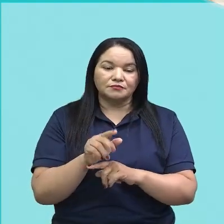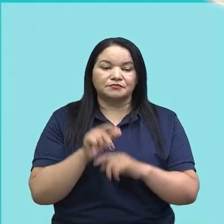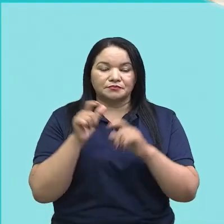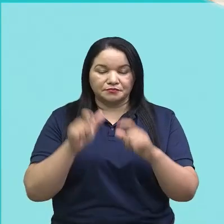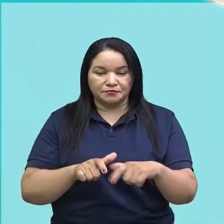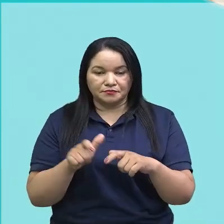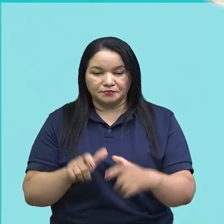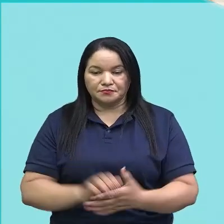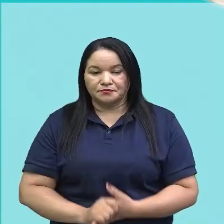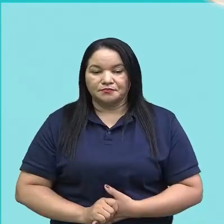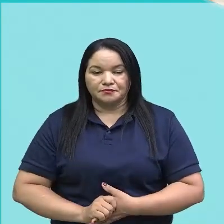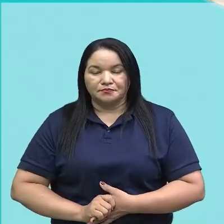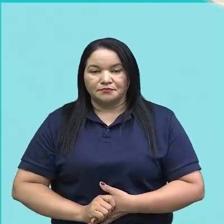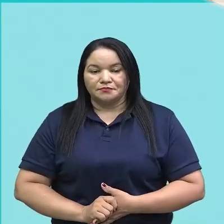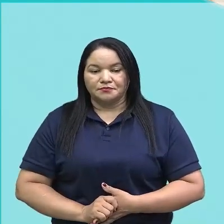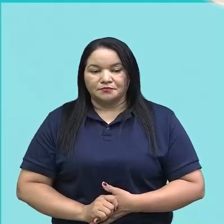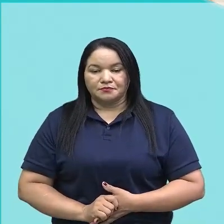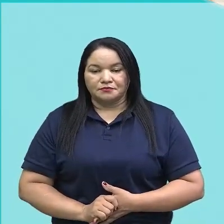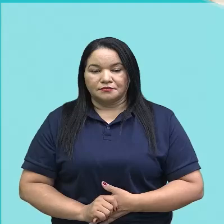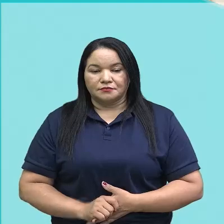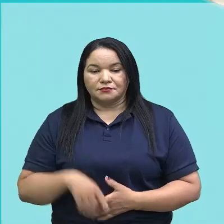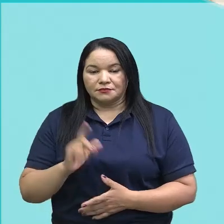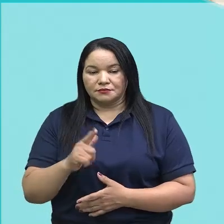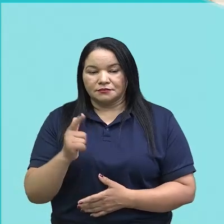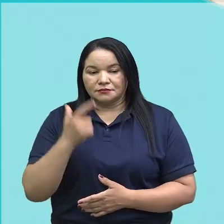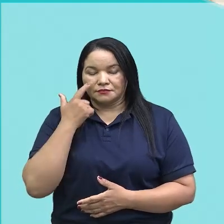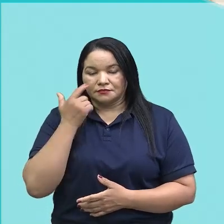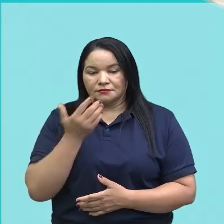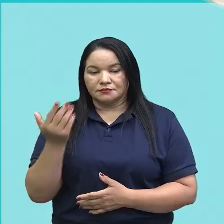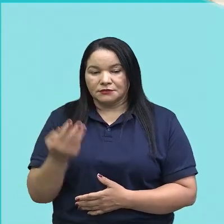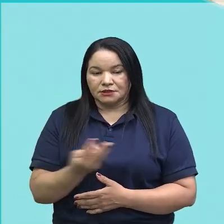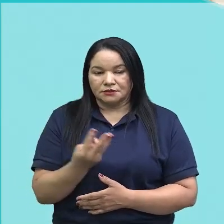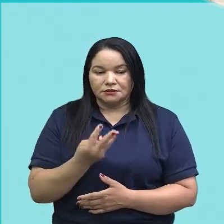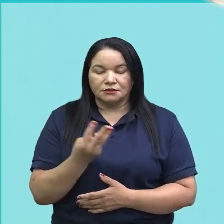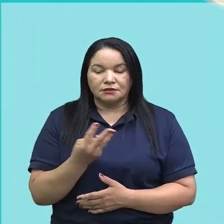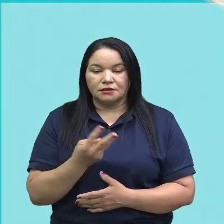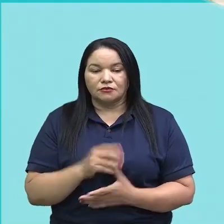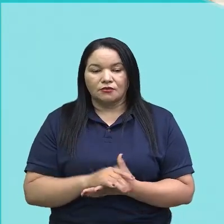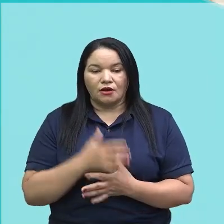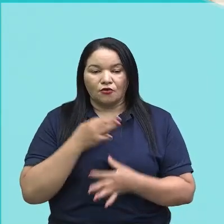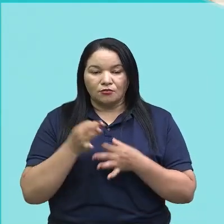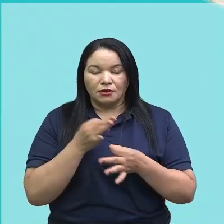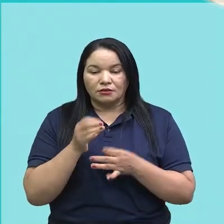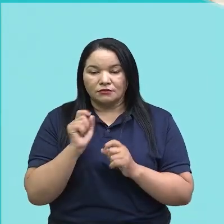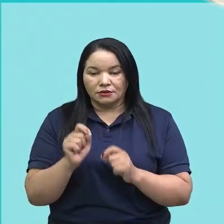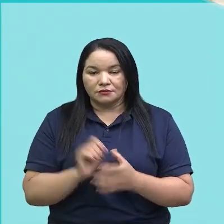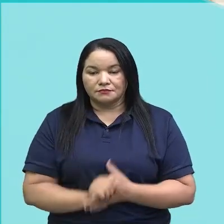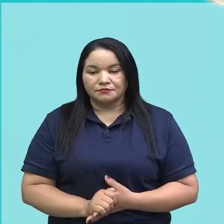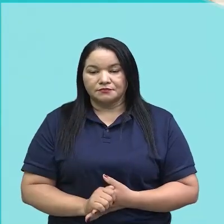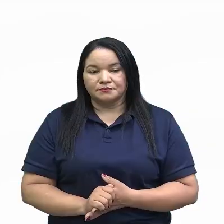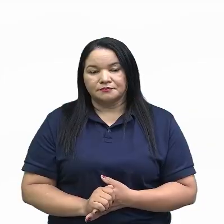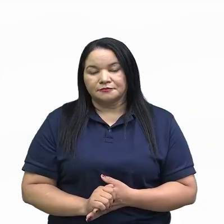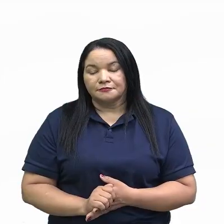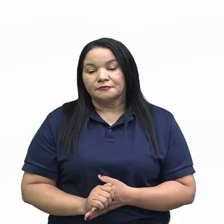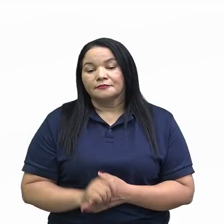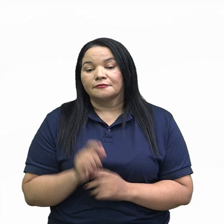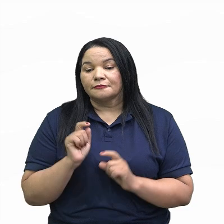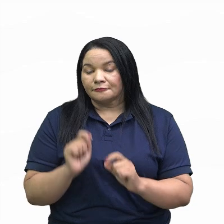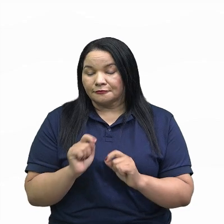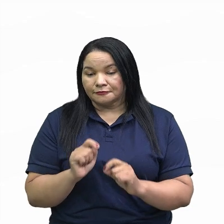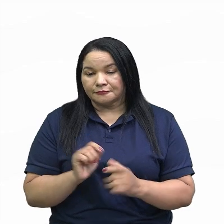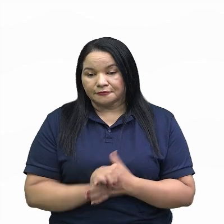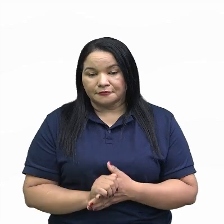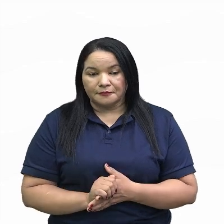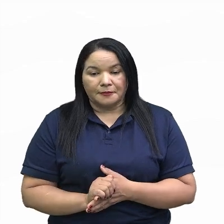local. Ok? Agora vamos ao terceiro movimento argumentativo, que é exatamente o de negociação, aquele que